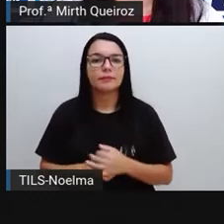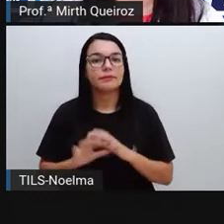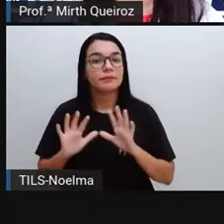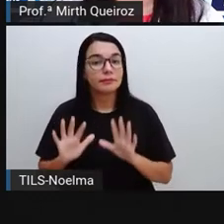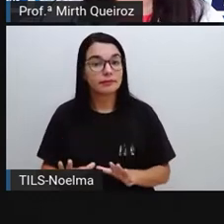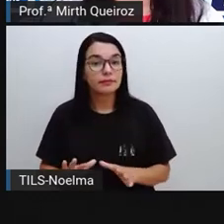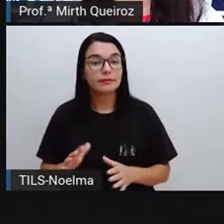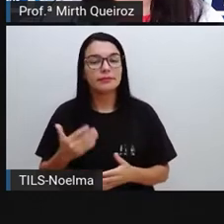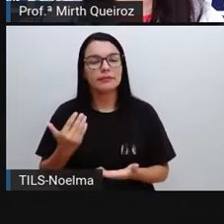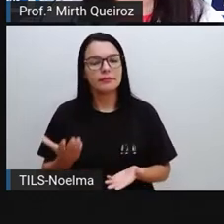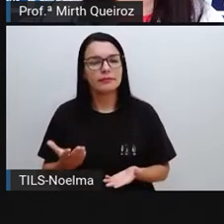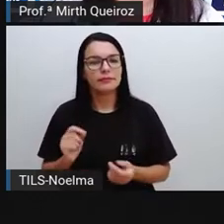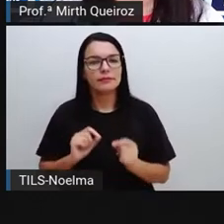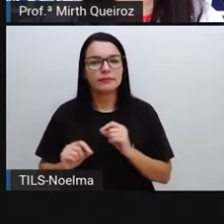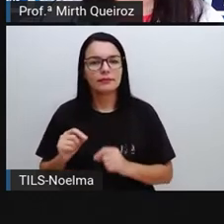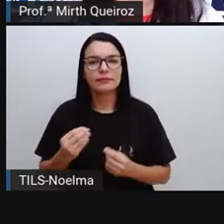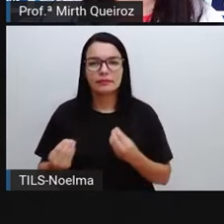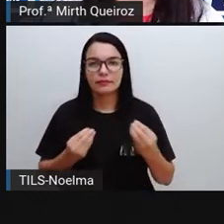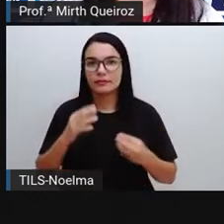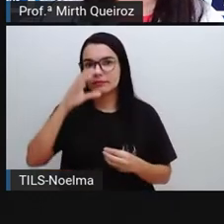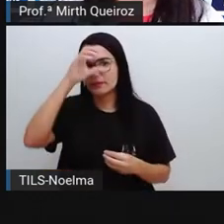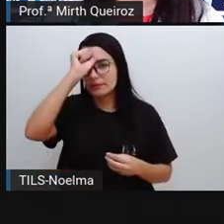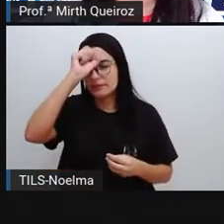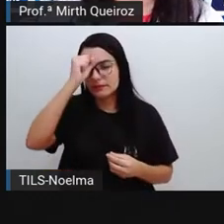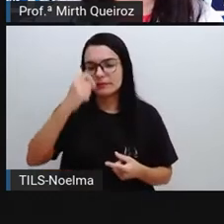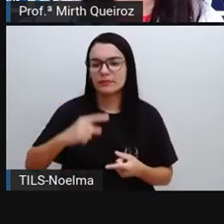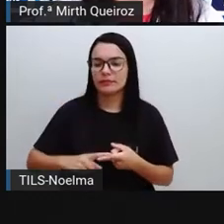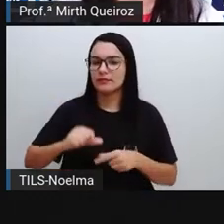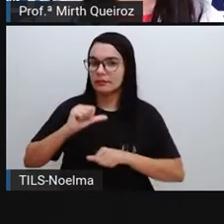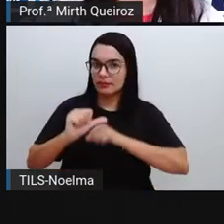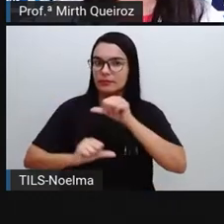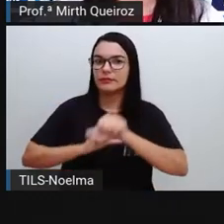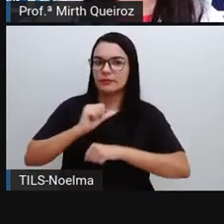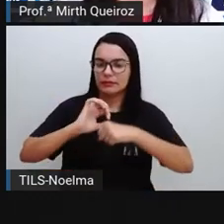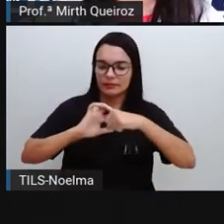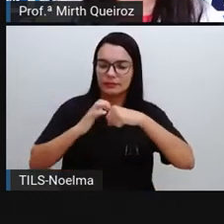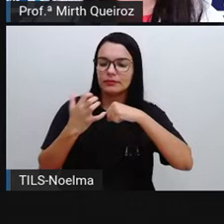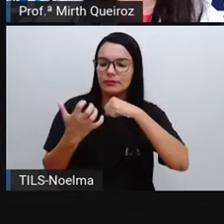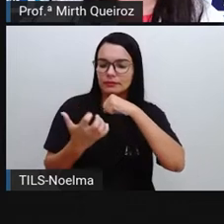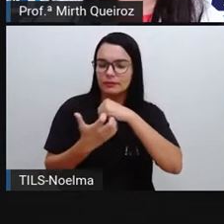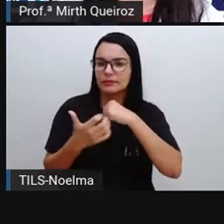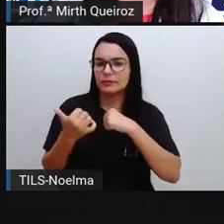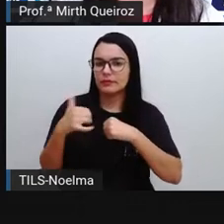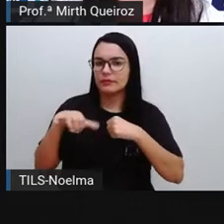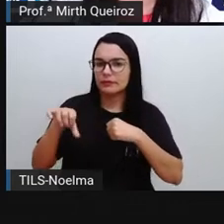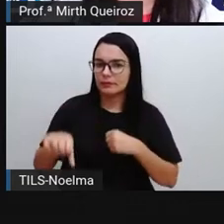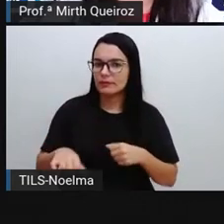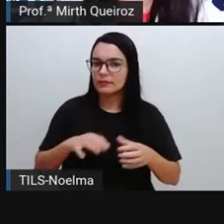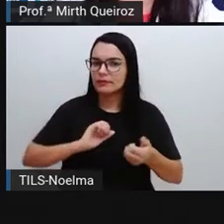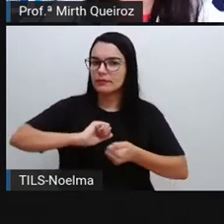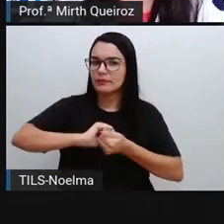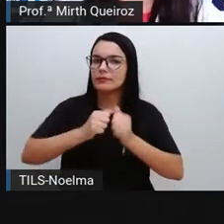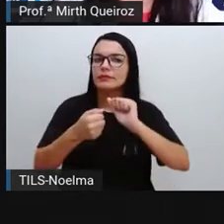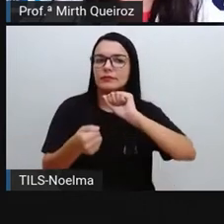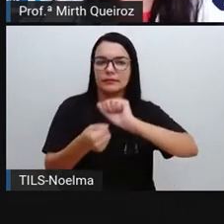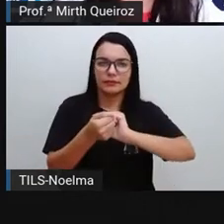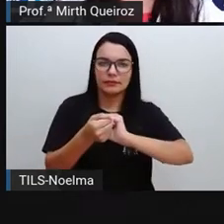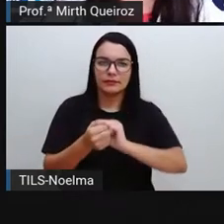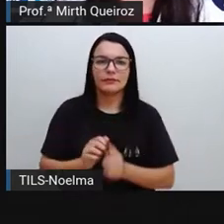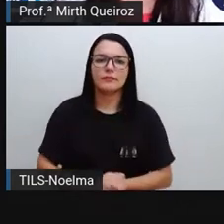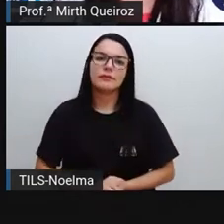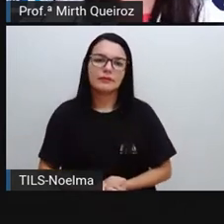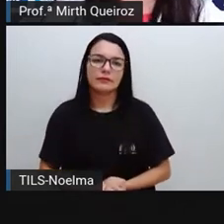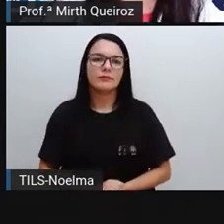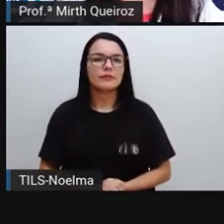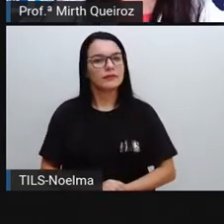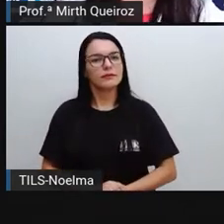Mas até a forma da gente aprender, da gente estudar, a gente teve que modificar. Por